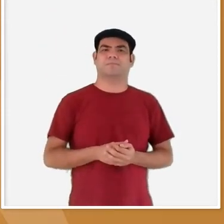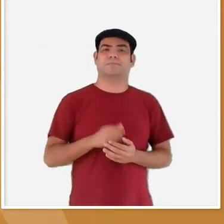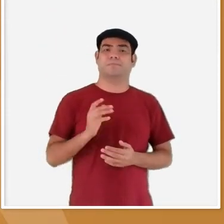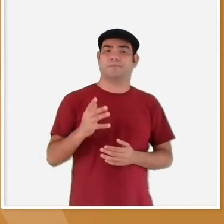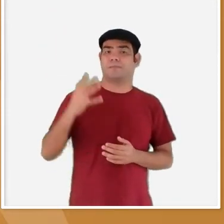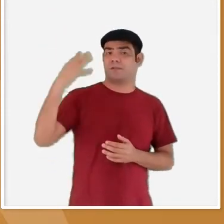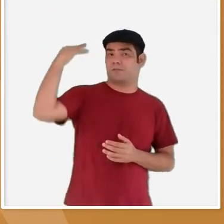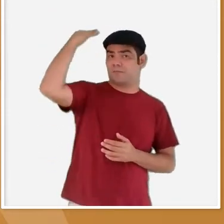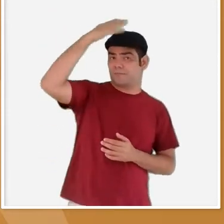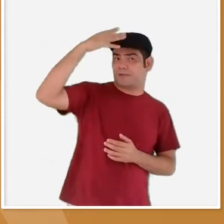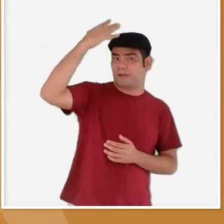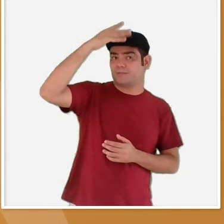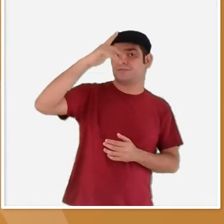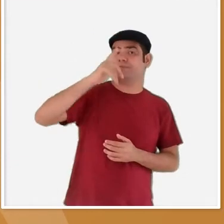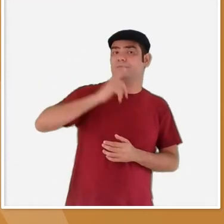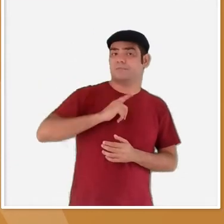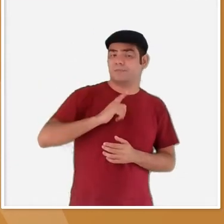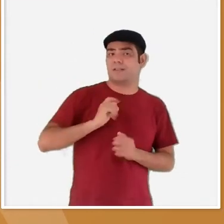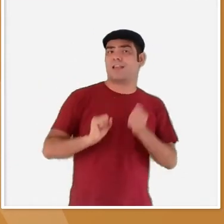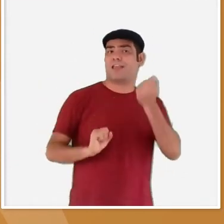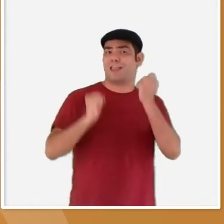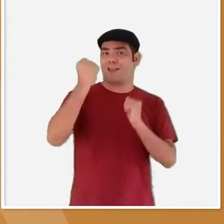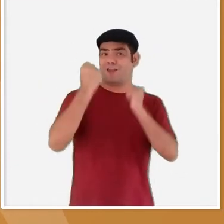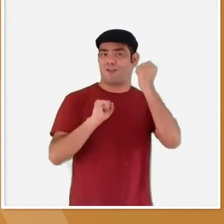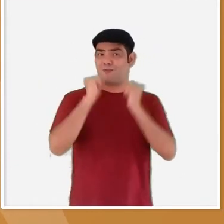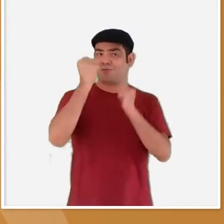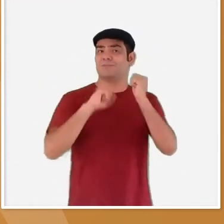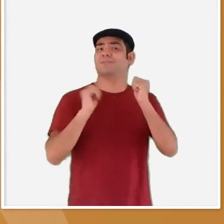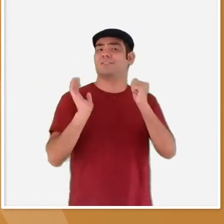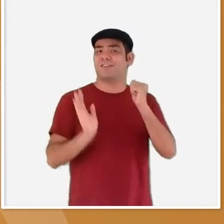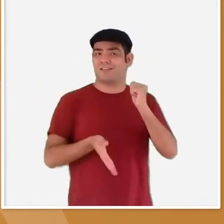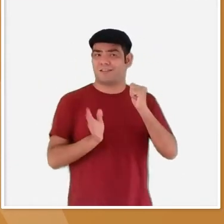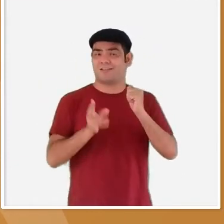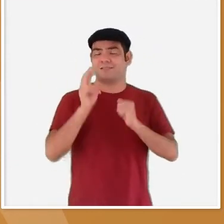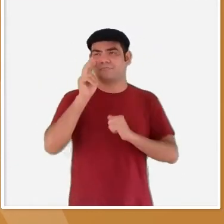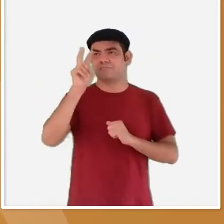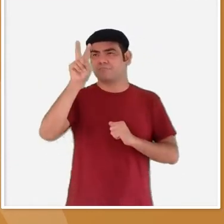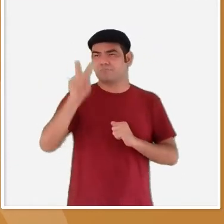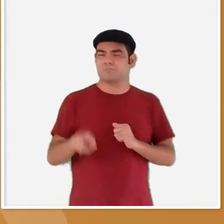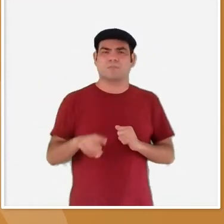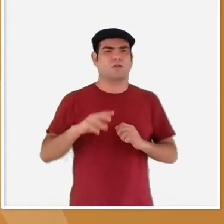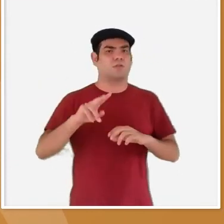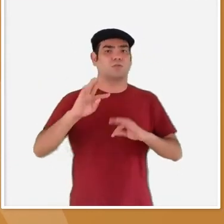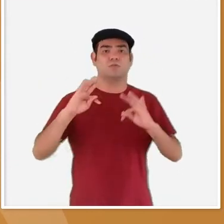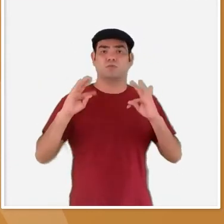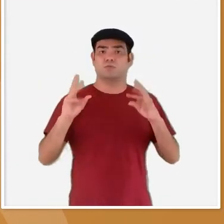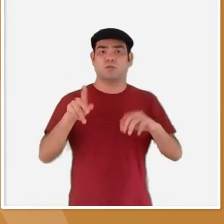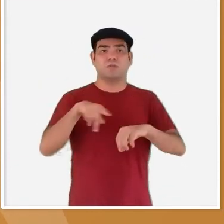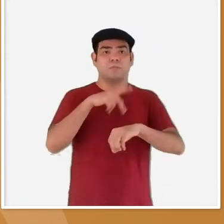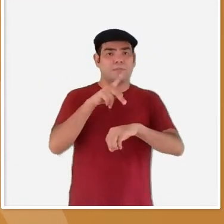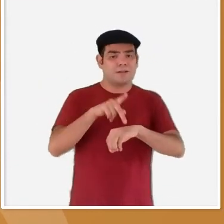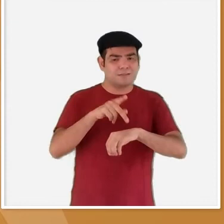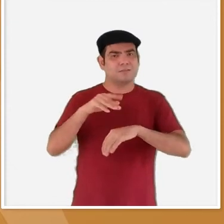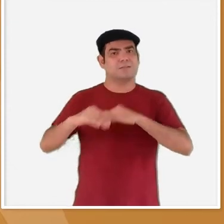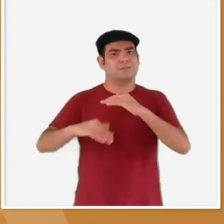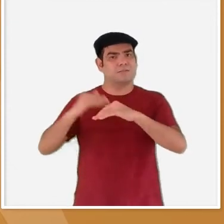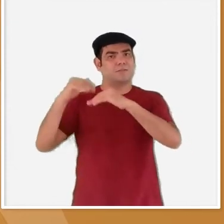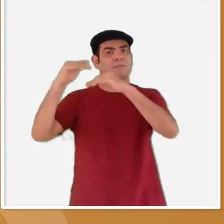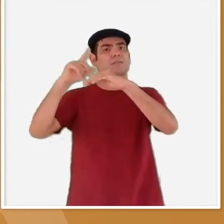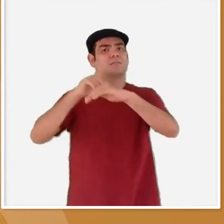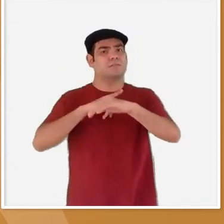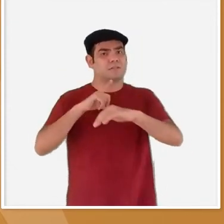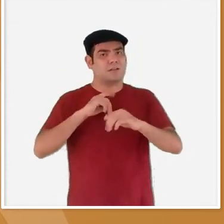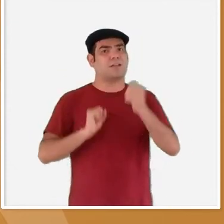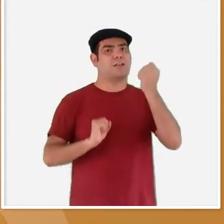grande centro industrial, tá? Todo o país desenvolvido ou em desenvolvimento também tem um polo